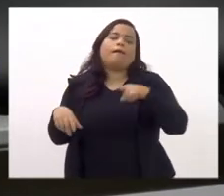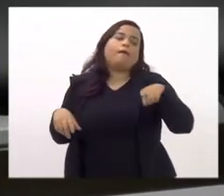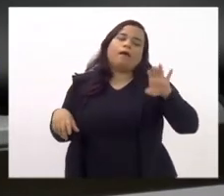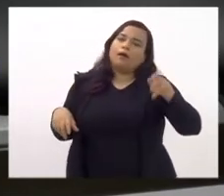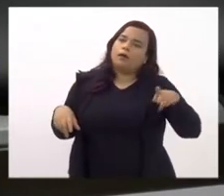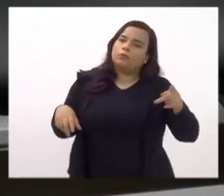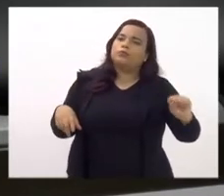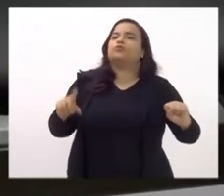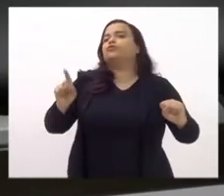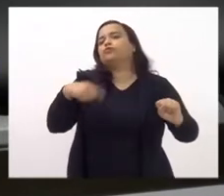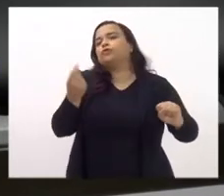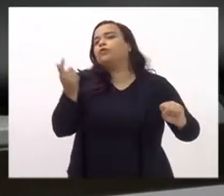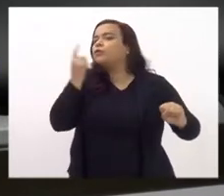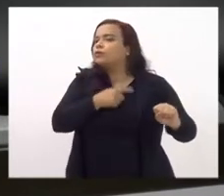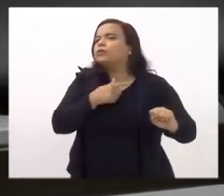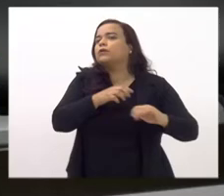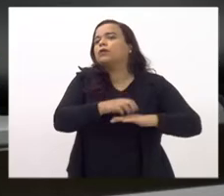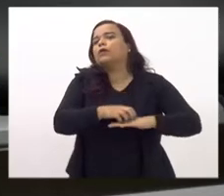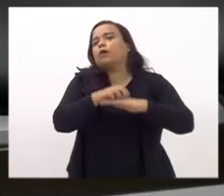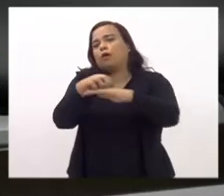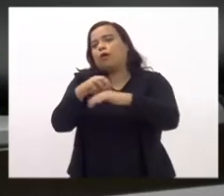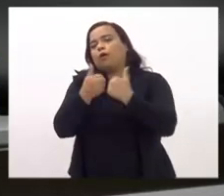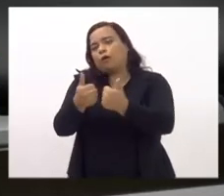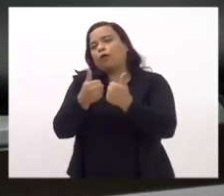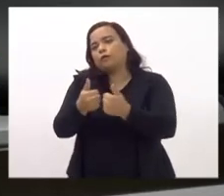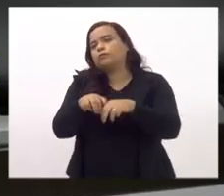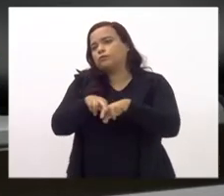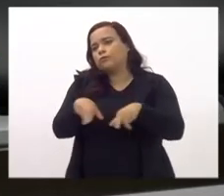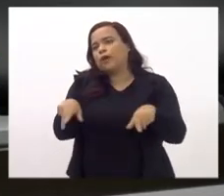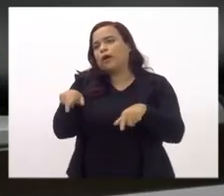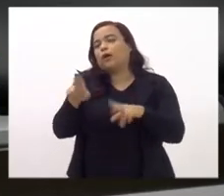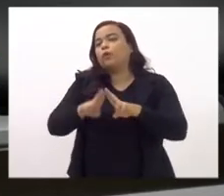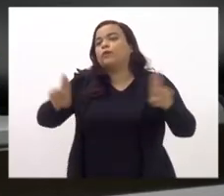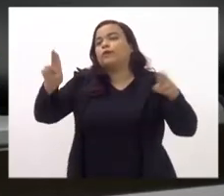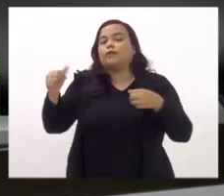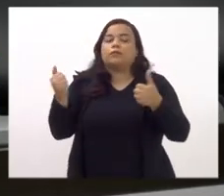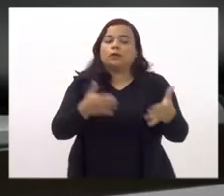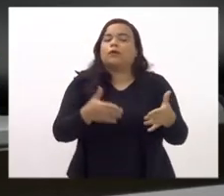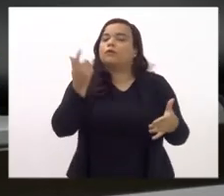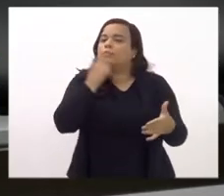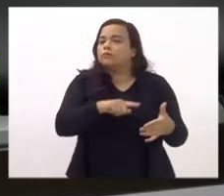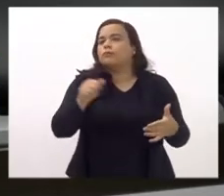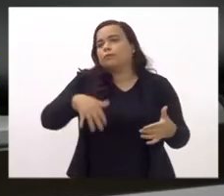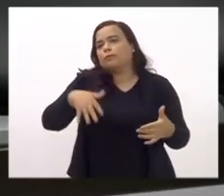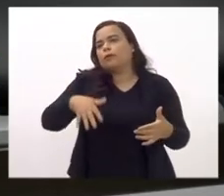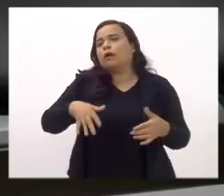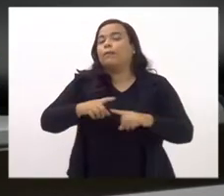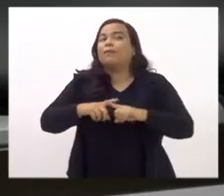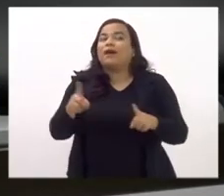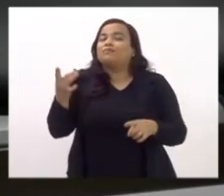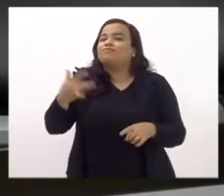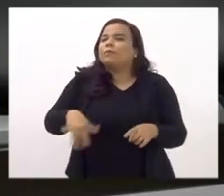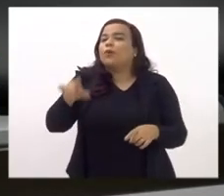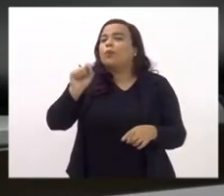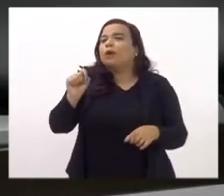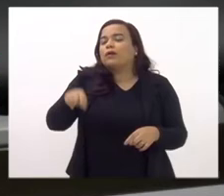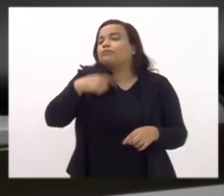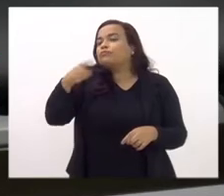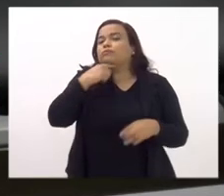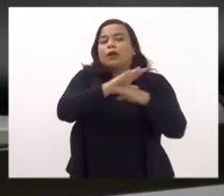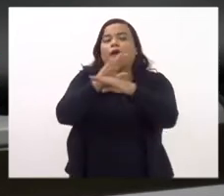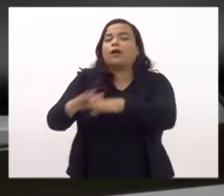Campos nesse ônibus que as universidades ofereciam, né? Mas, infelizmente, não abrangia todo o público, né? E, mesmo assim, o problema não